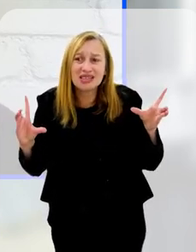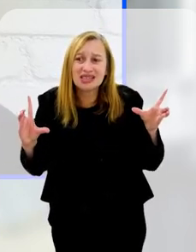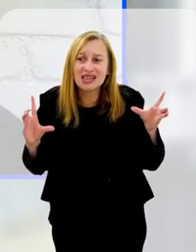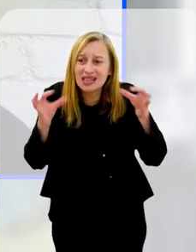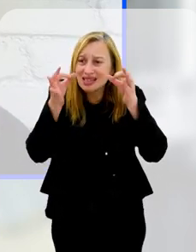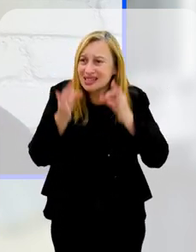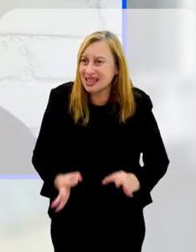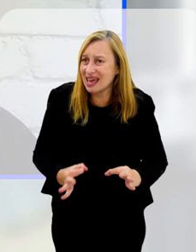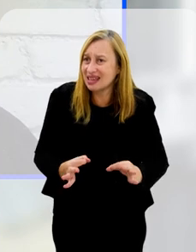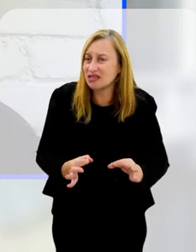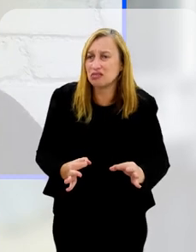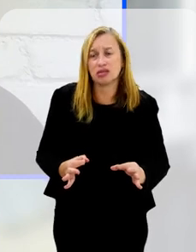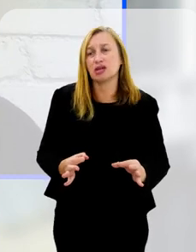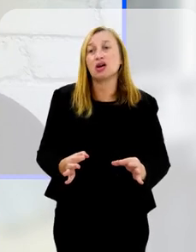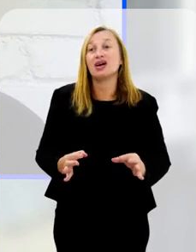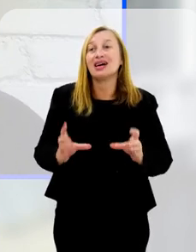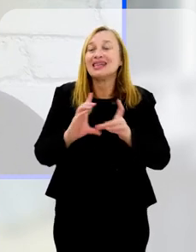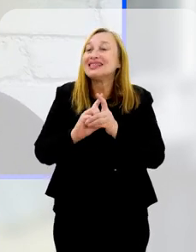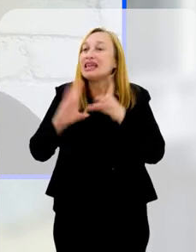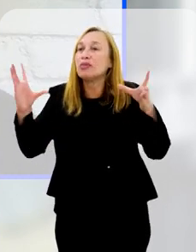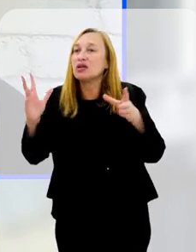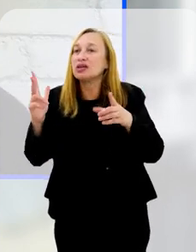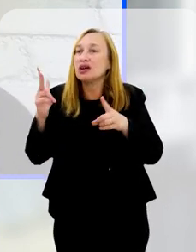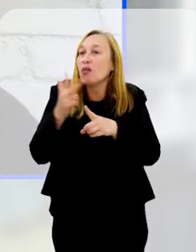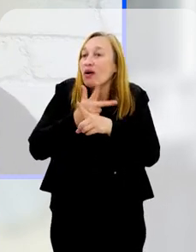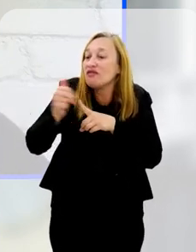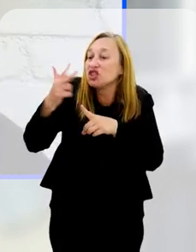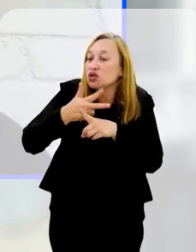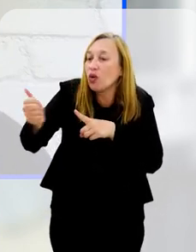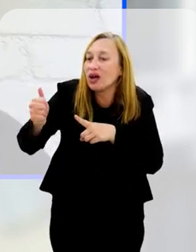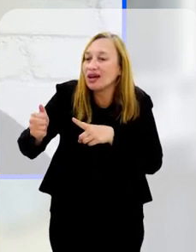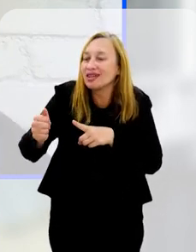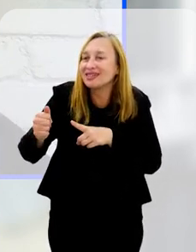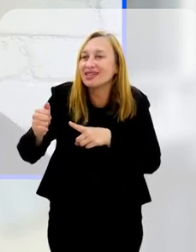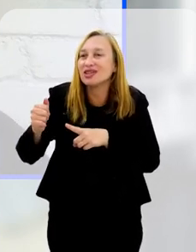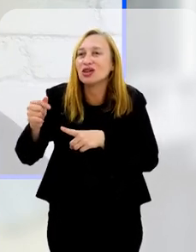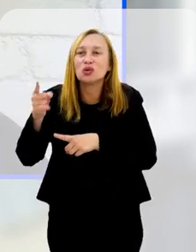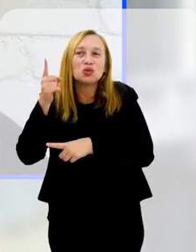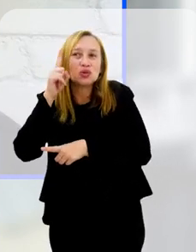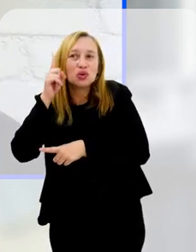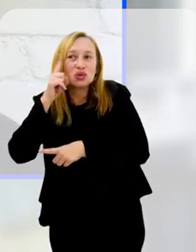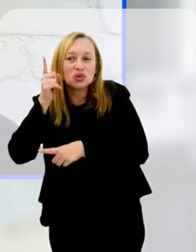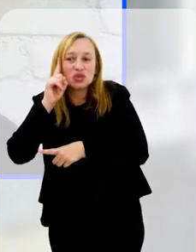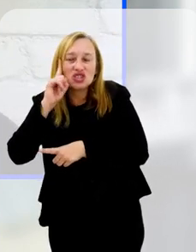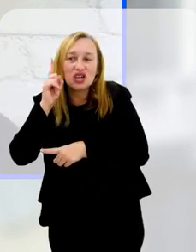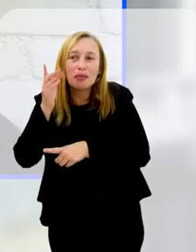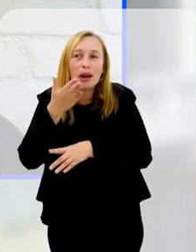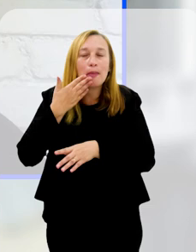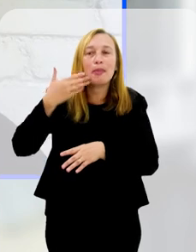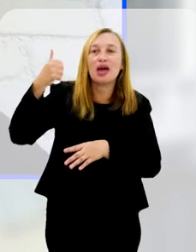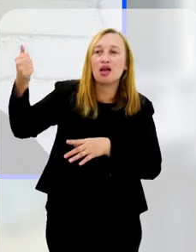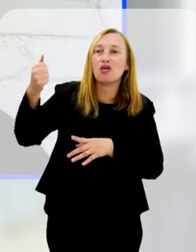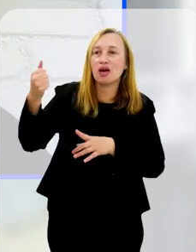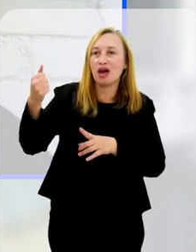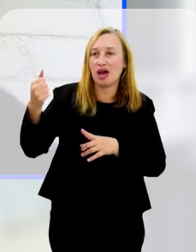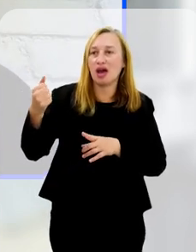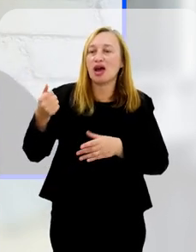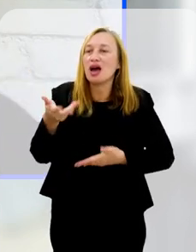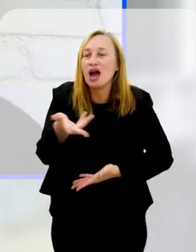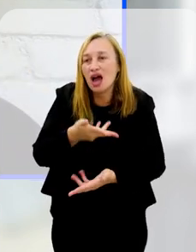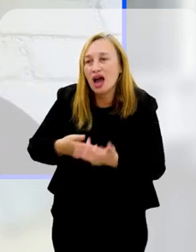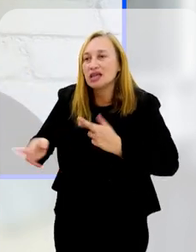uma democracia definitiva. Na verdade, a democracia é uma conquista da sociedade em função,